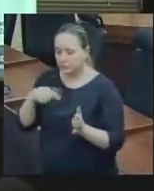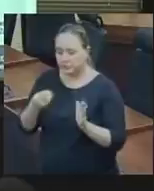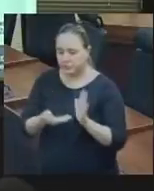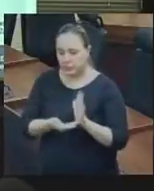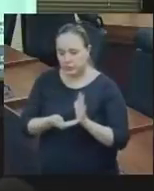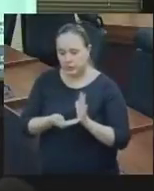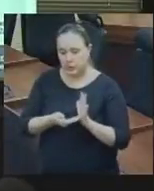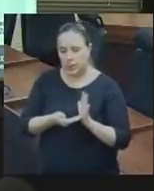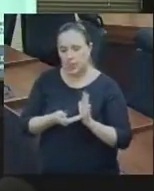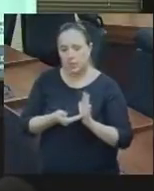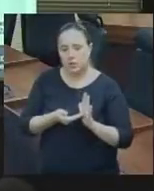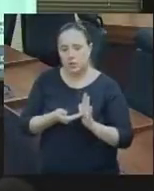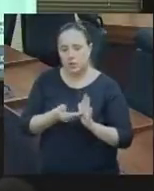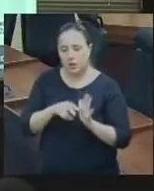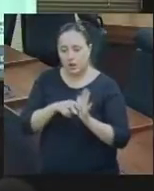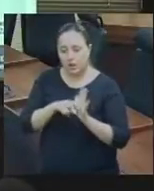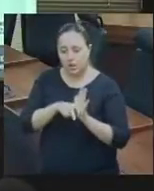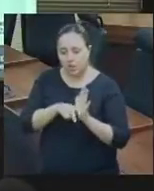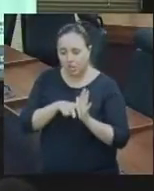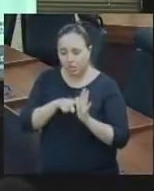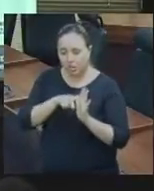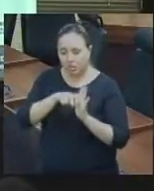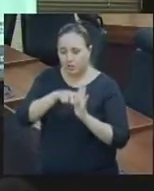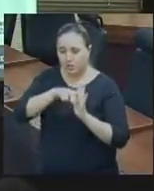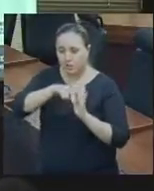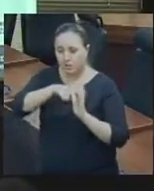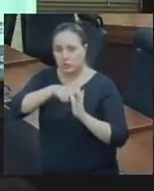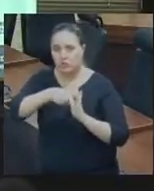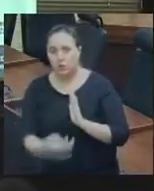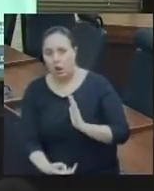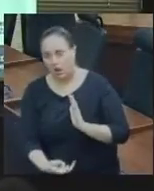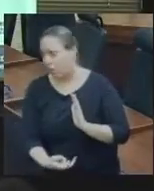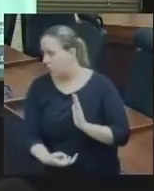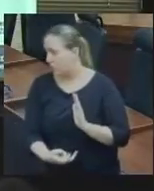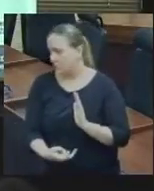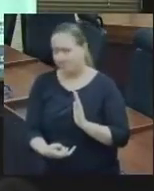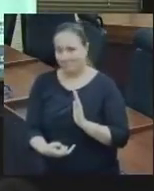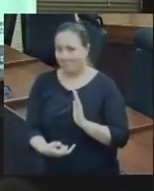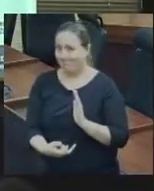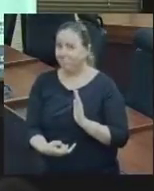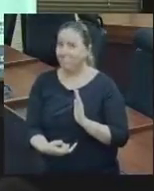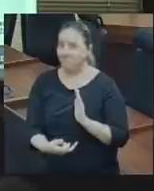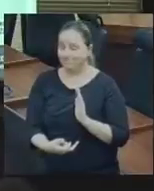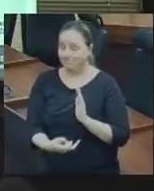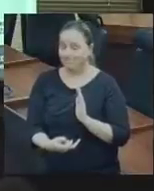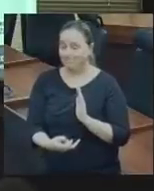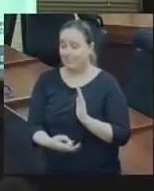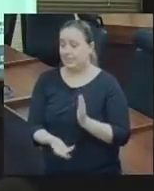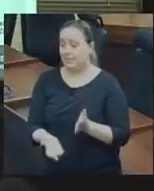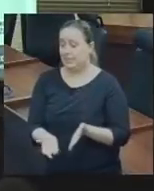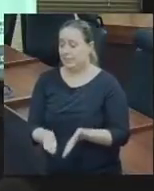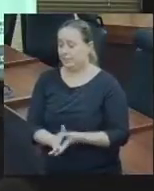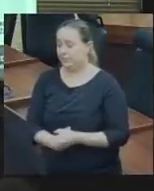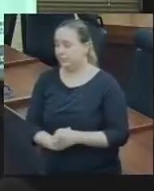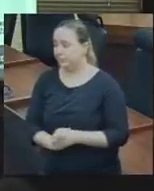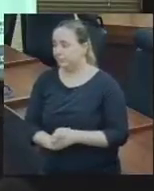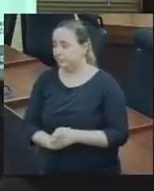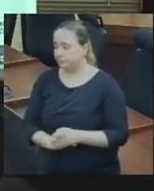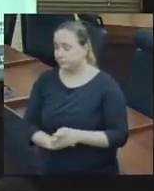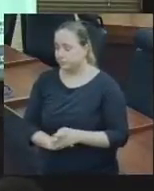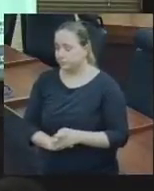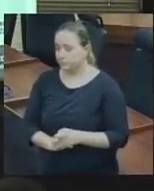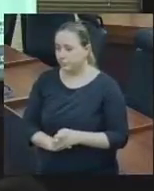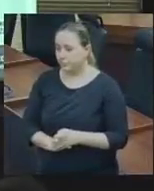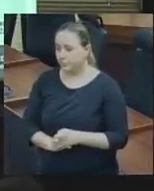a cadeira andou ele caiu dessa altura na então é é